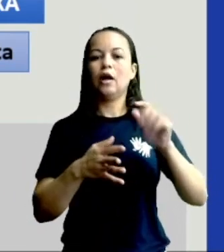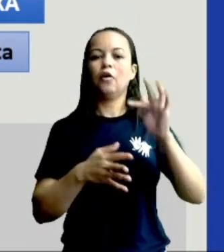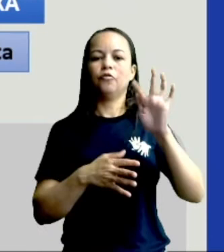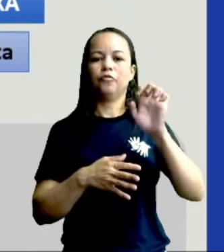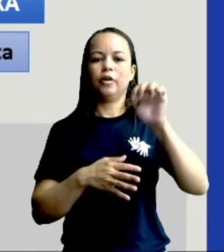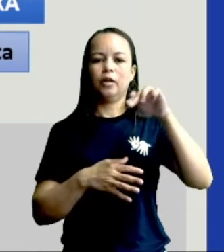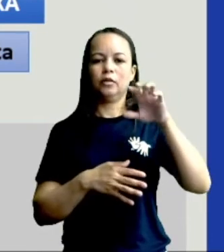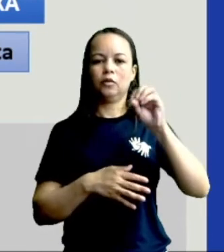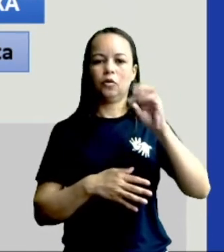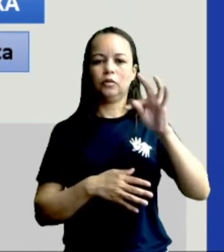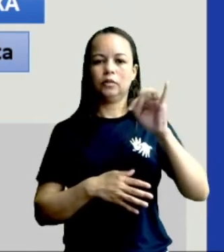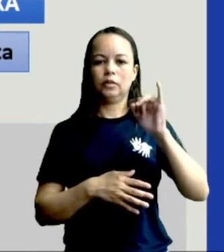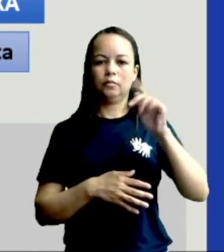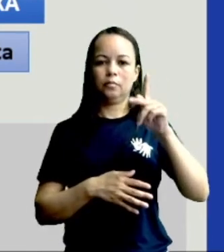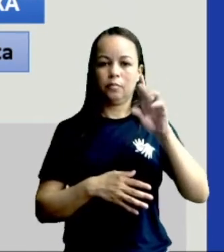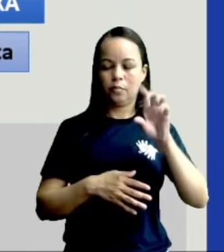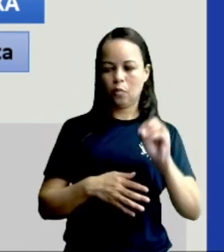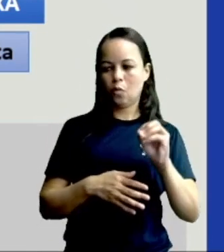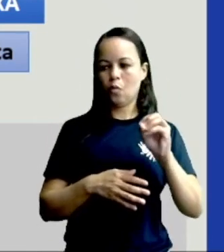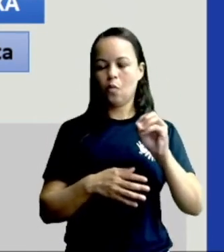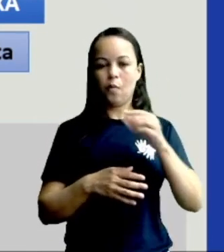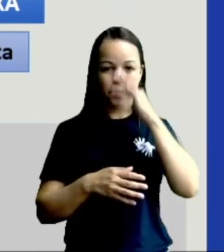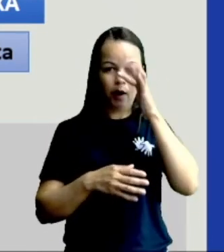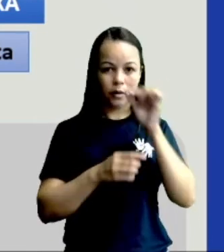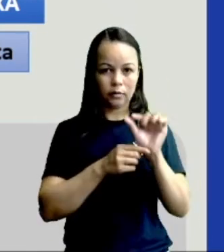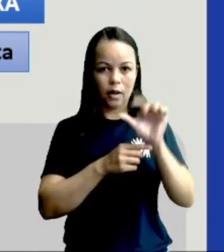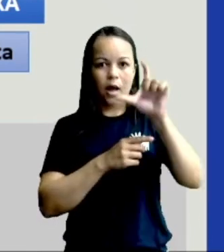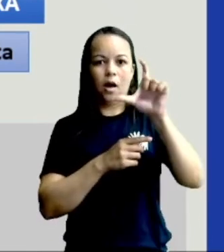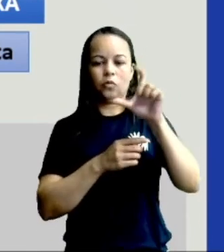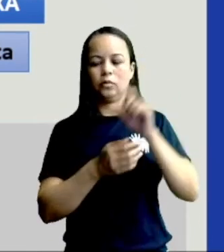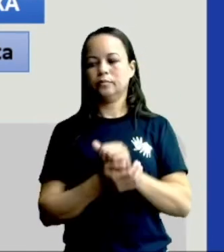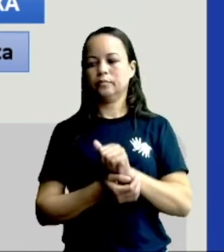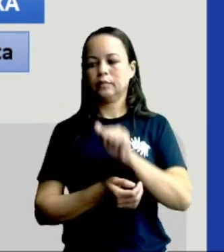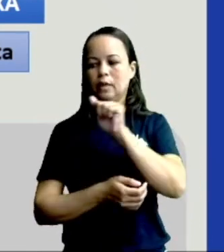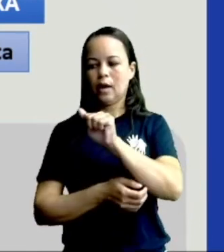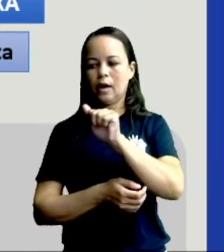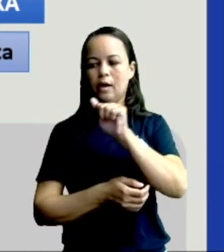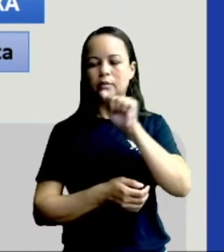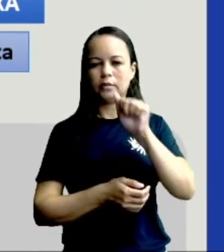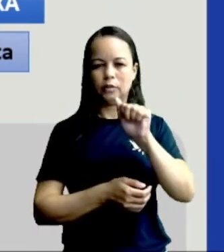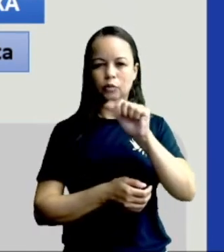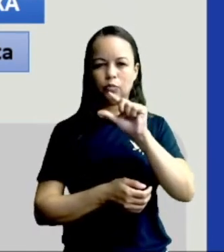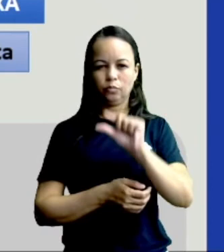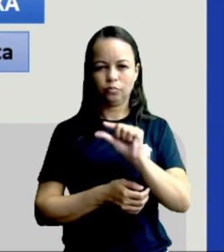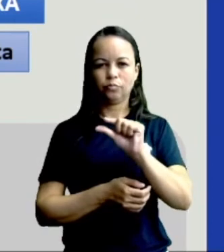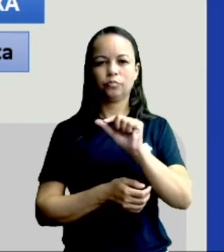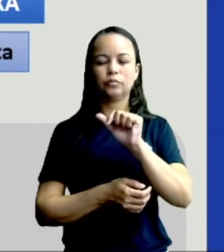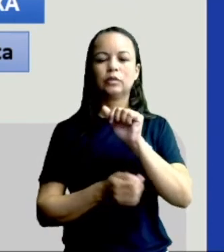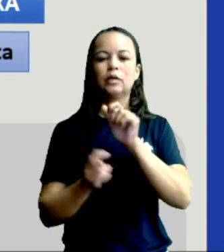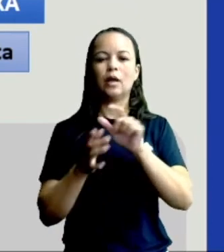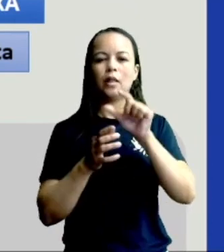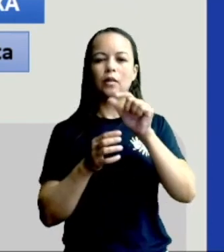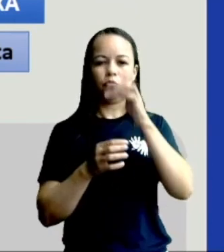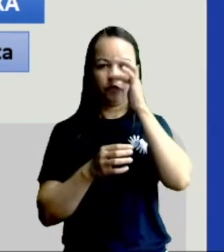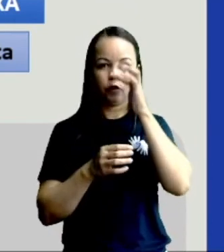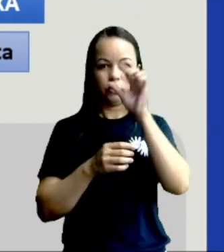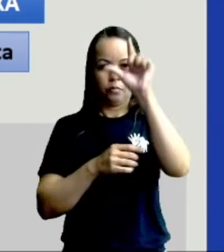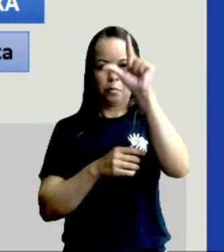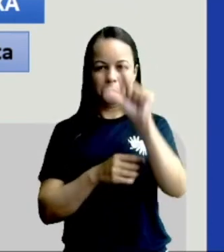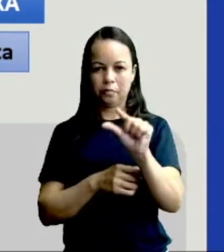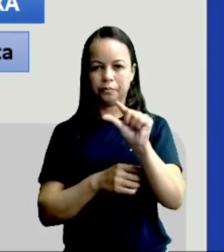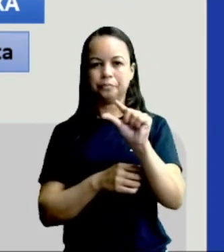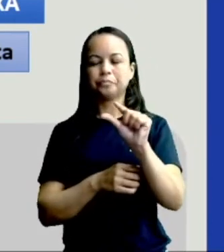fenótipo planta alta. O genótipo azinho condiciona o fenótipo planta baixa.